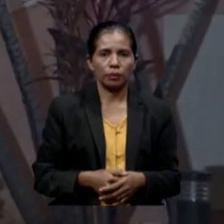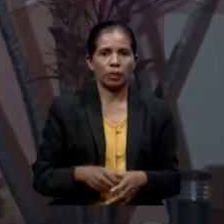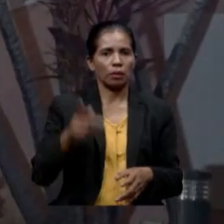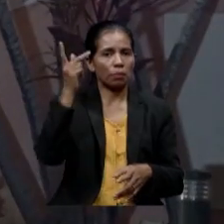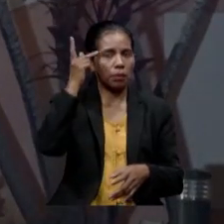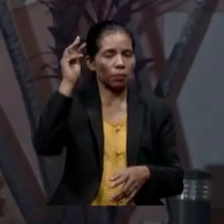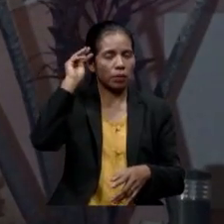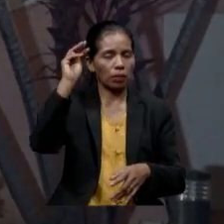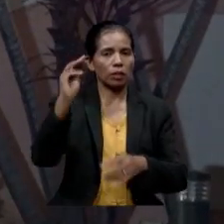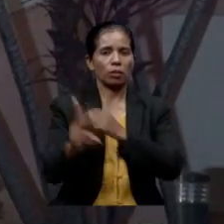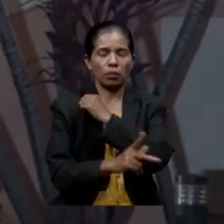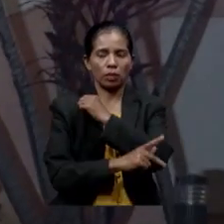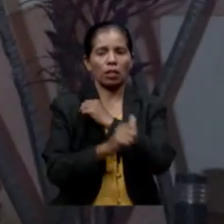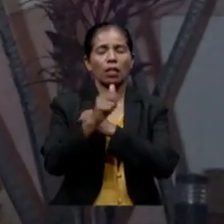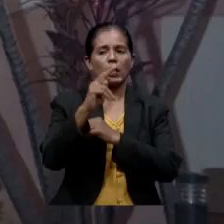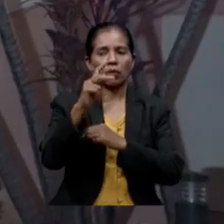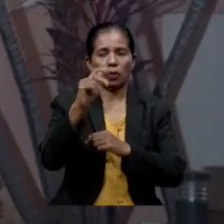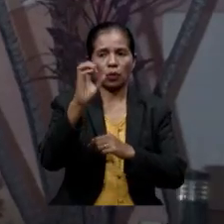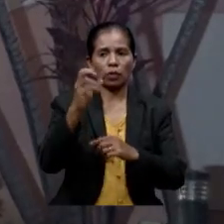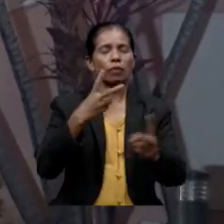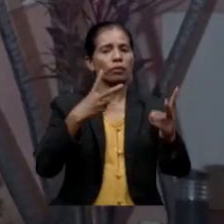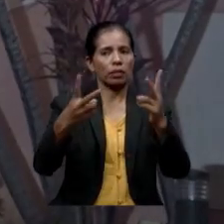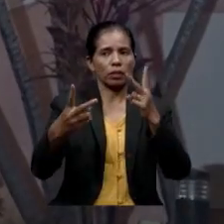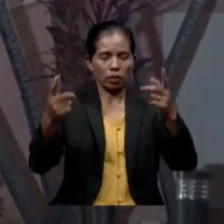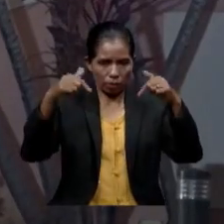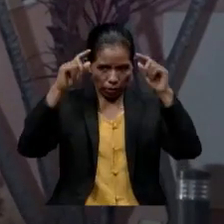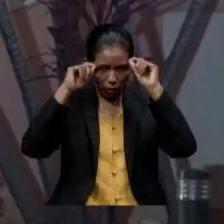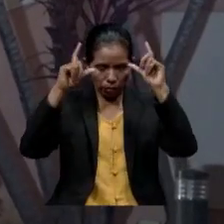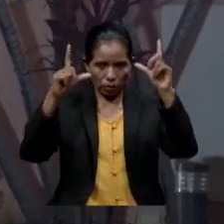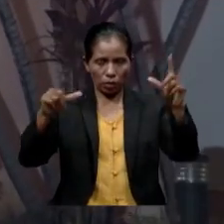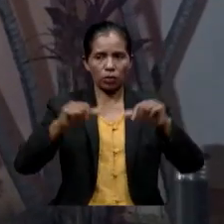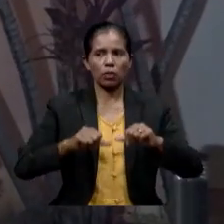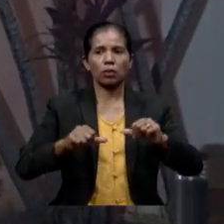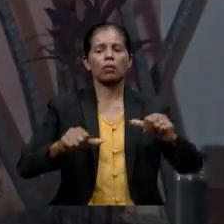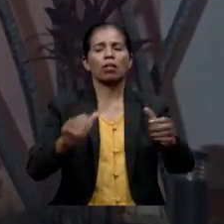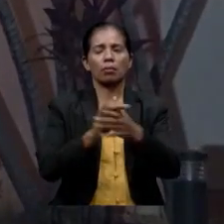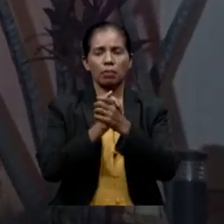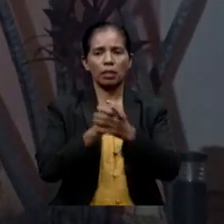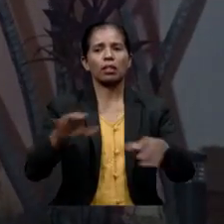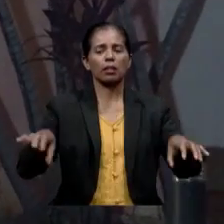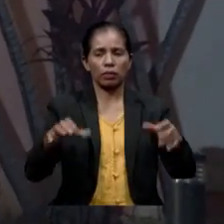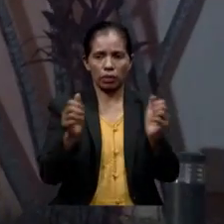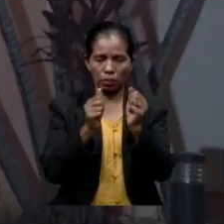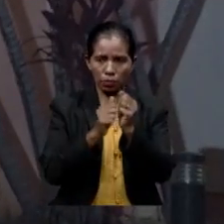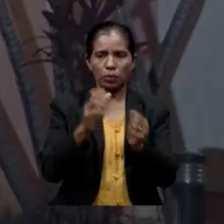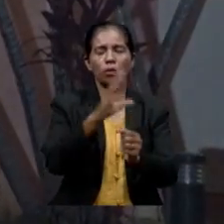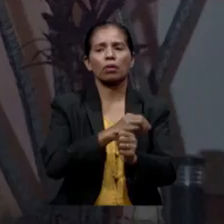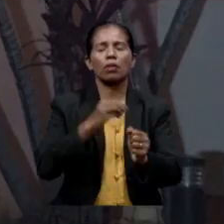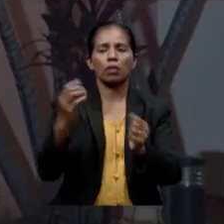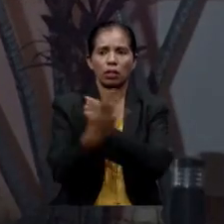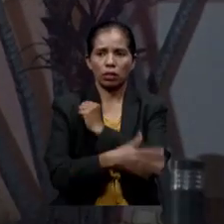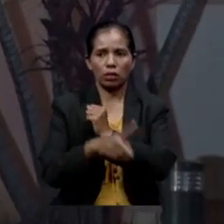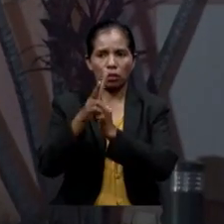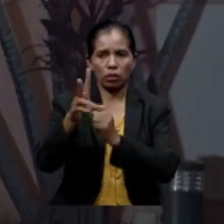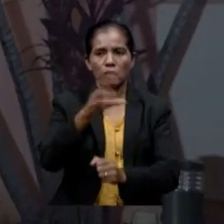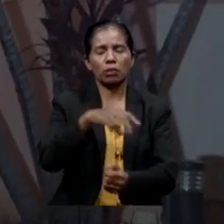Primeiro-ministro de Portugal, António Costa Teten, visita oficial a Timor-Leste, ato continua a meter em relação à amizade entre a nação grua, no mas